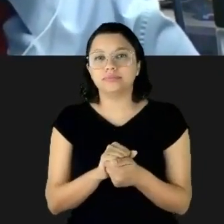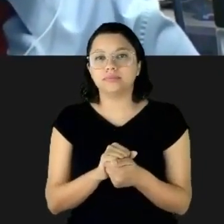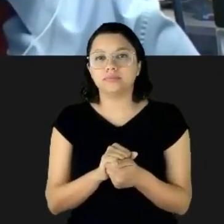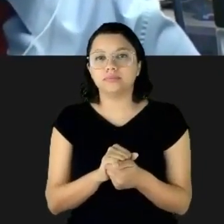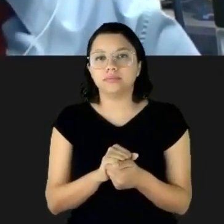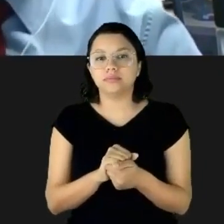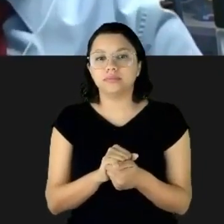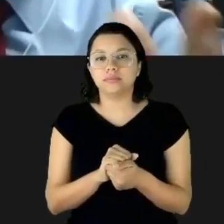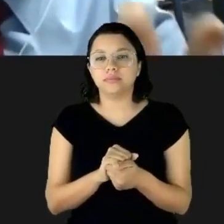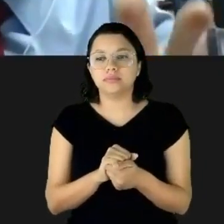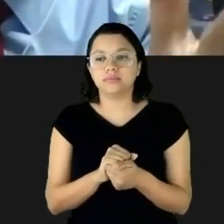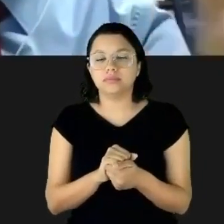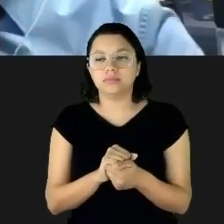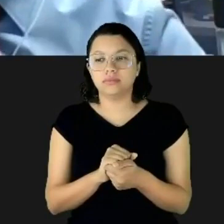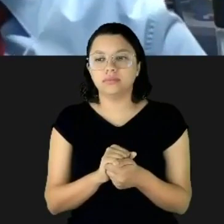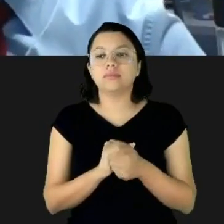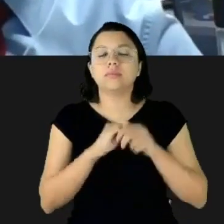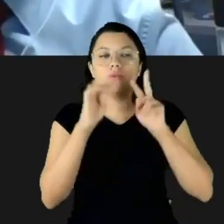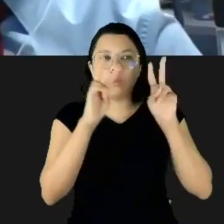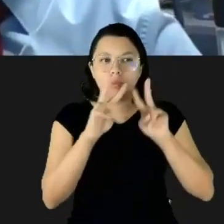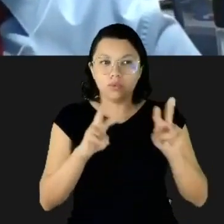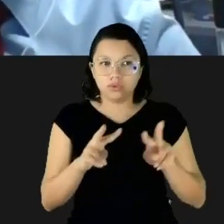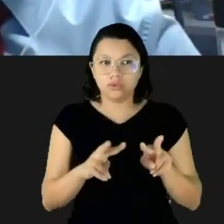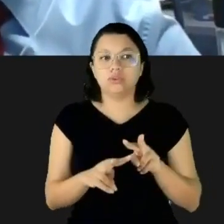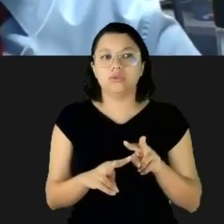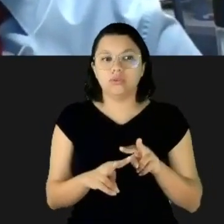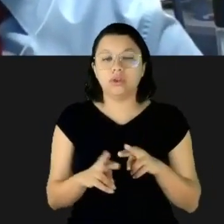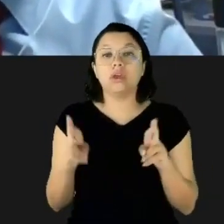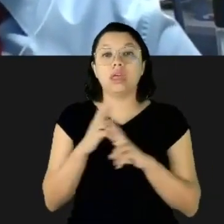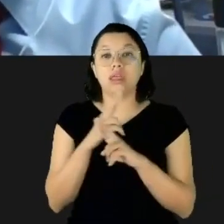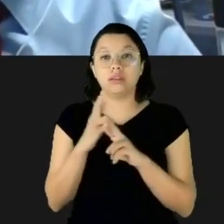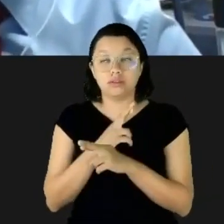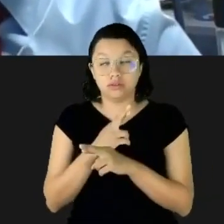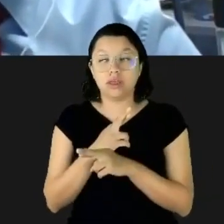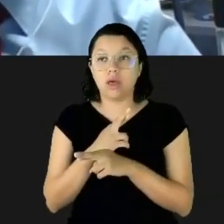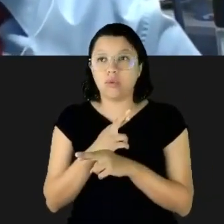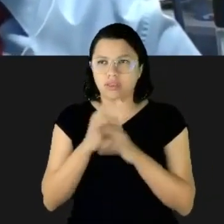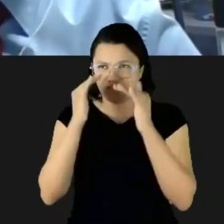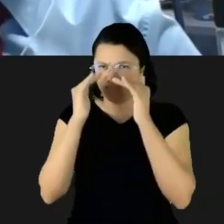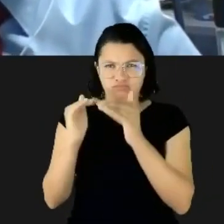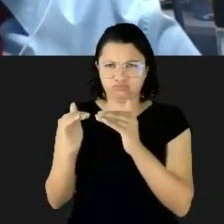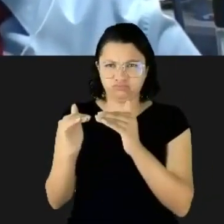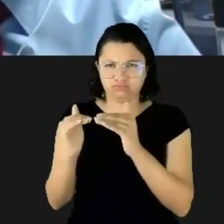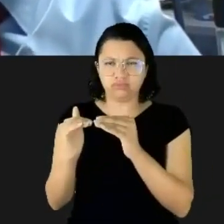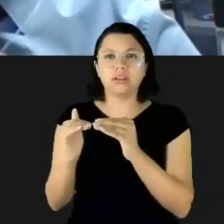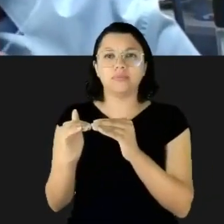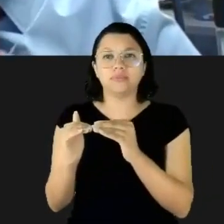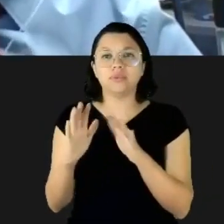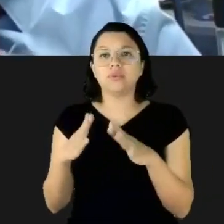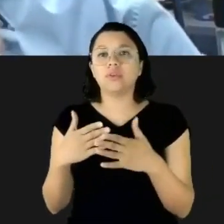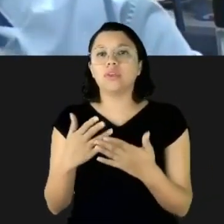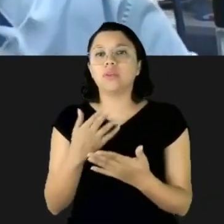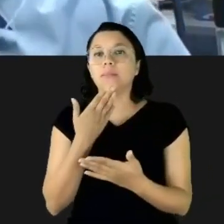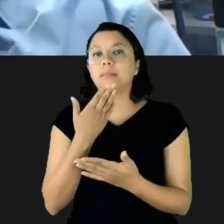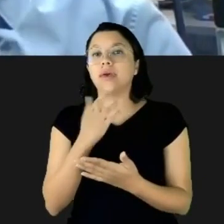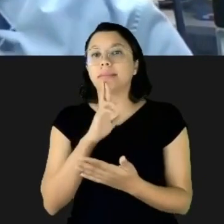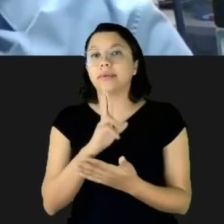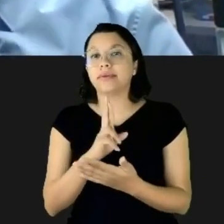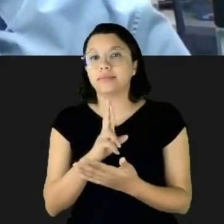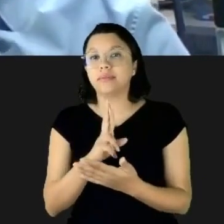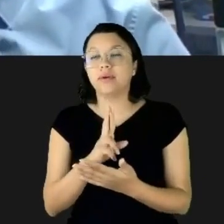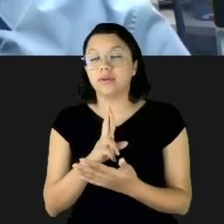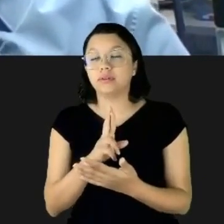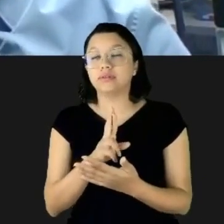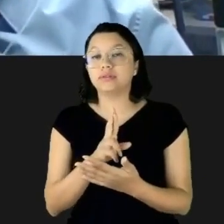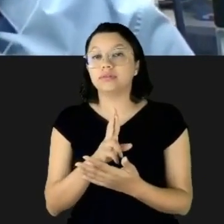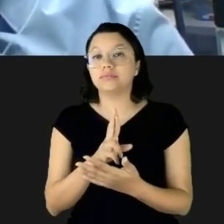para monitorar o viés cognitivo. Sempre se pede uma resposta aqui, dois, quatro, seis. A resposta mais comum